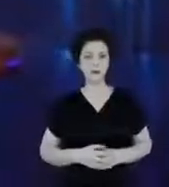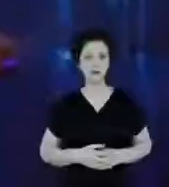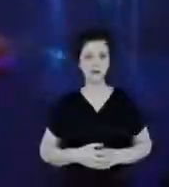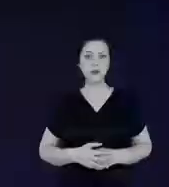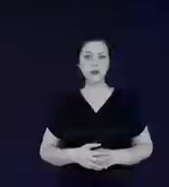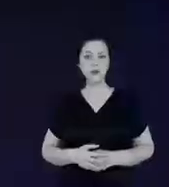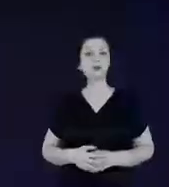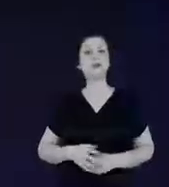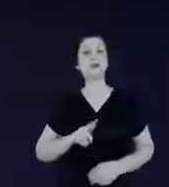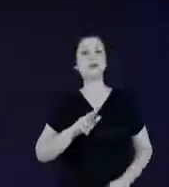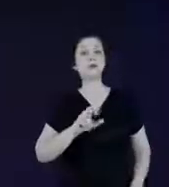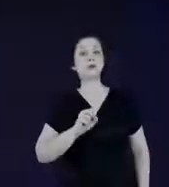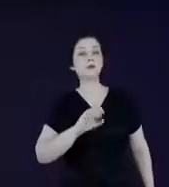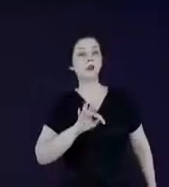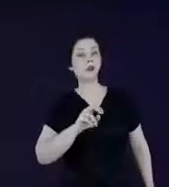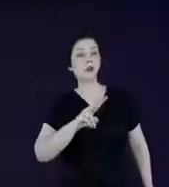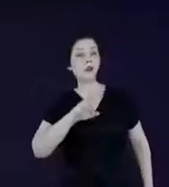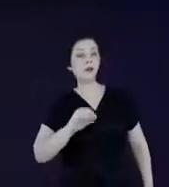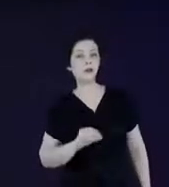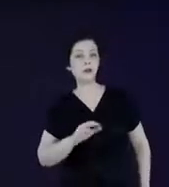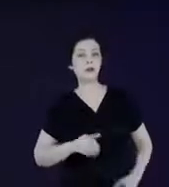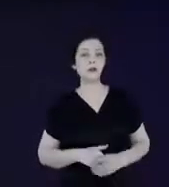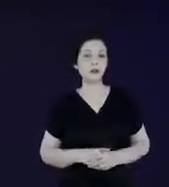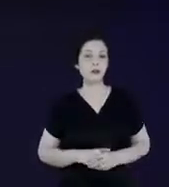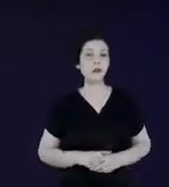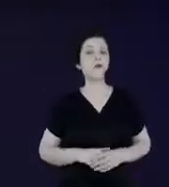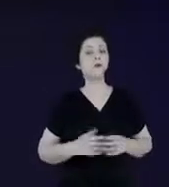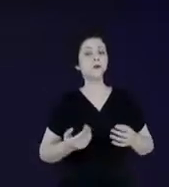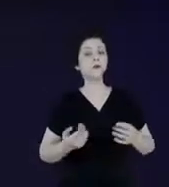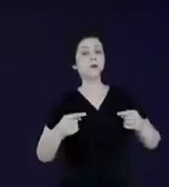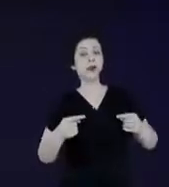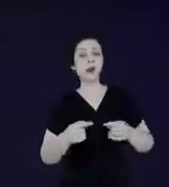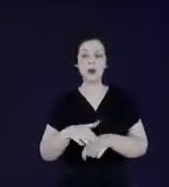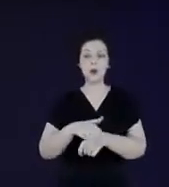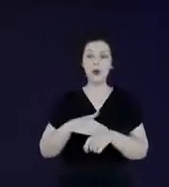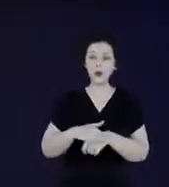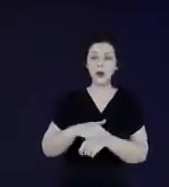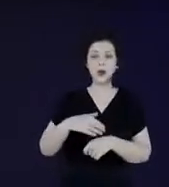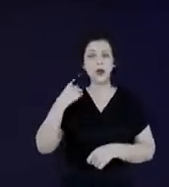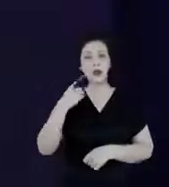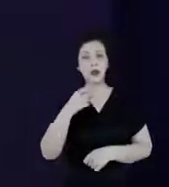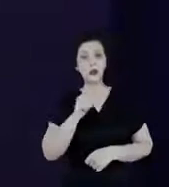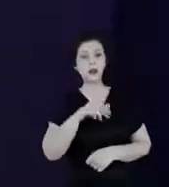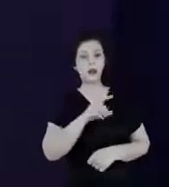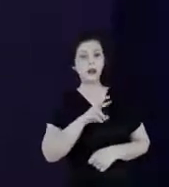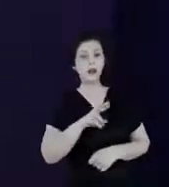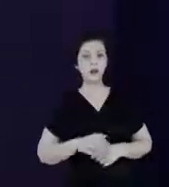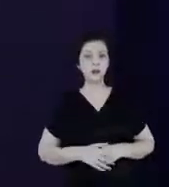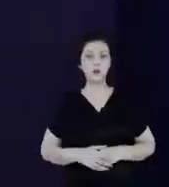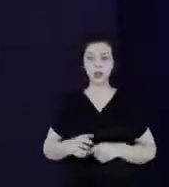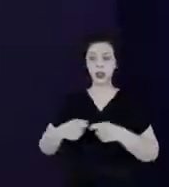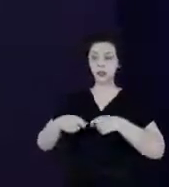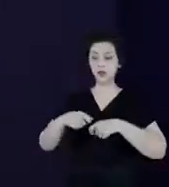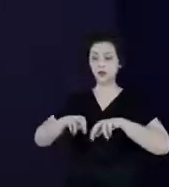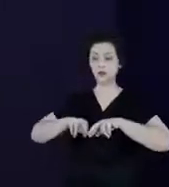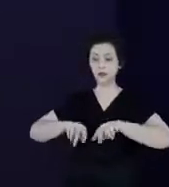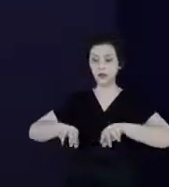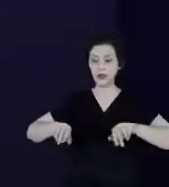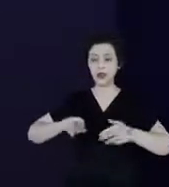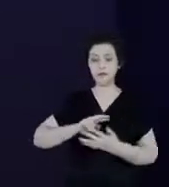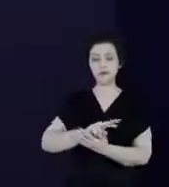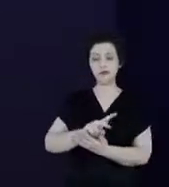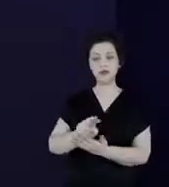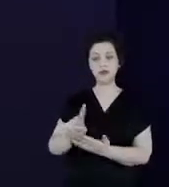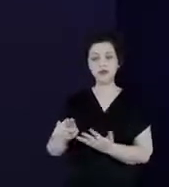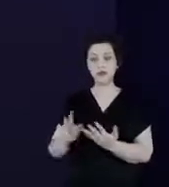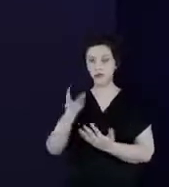Gustavo, fazendo coro aqui para o André e para o deputado Danilo, governança, diversidade das fontes foram lições aprendidas.